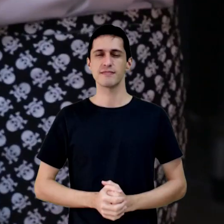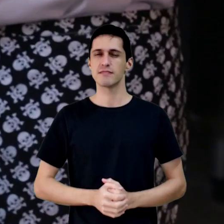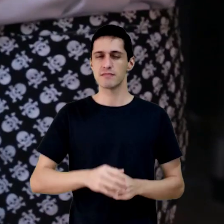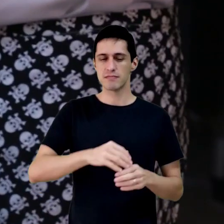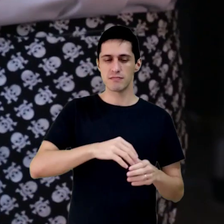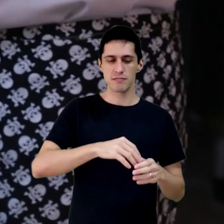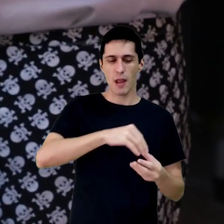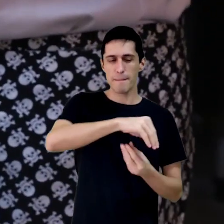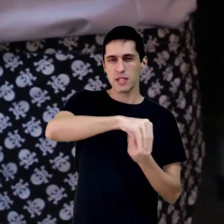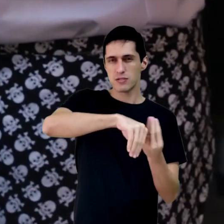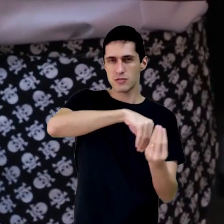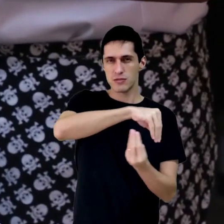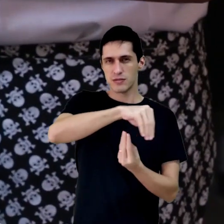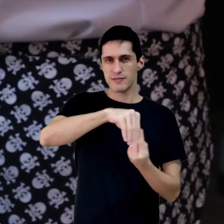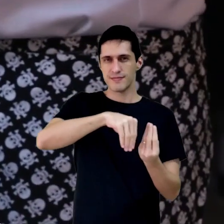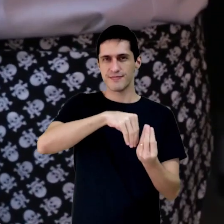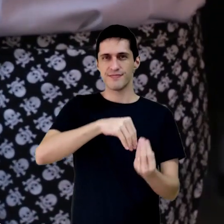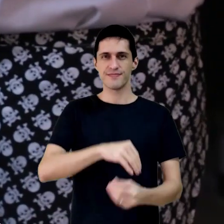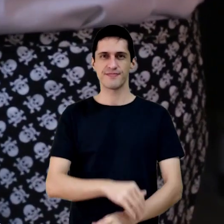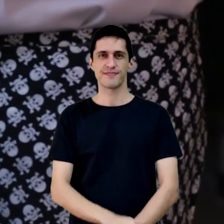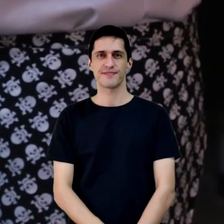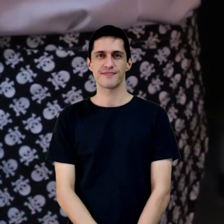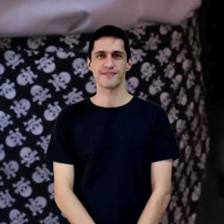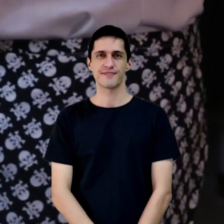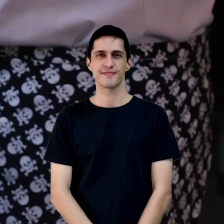Mistura aqui um pouco.